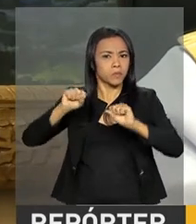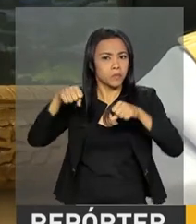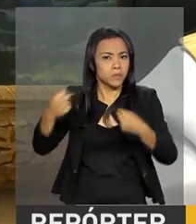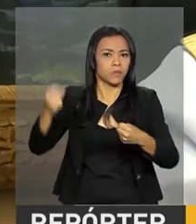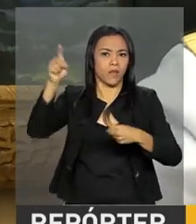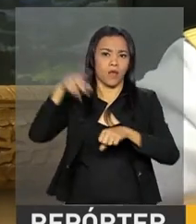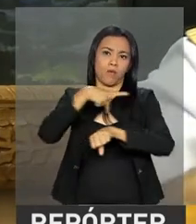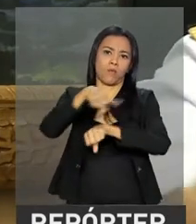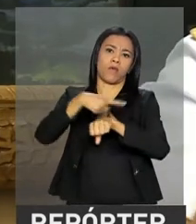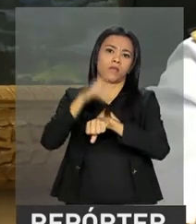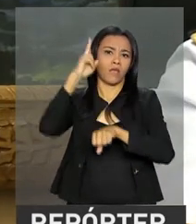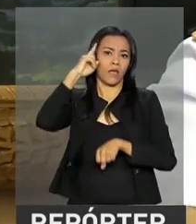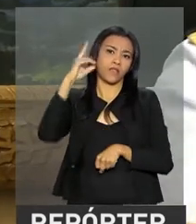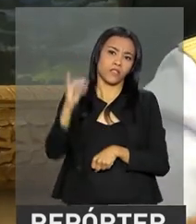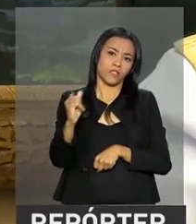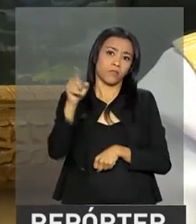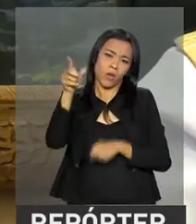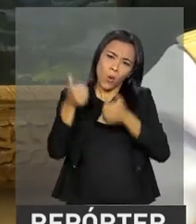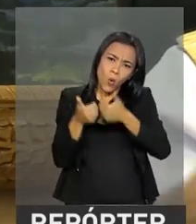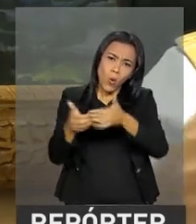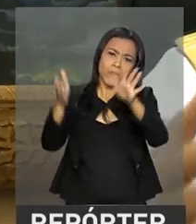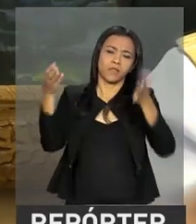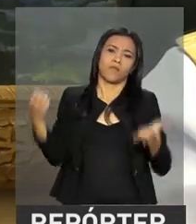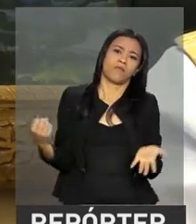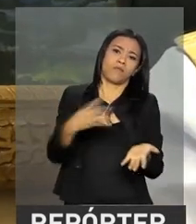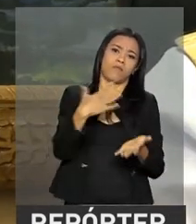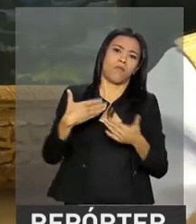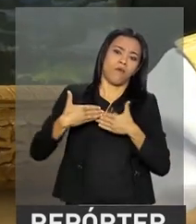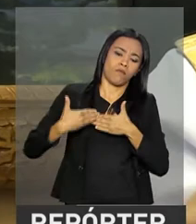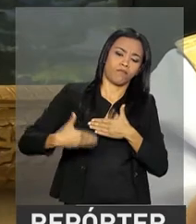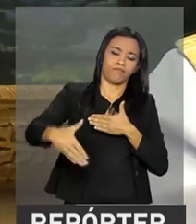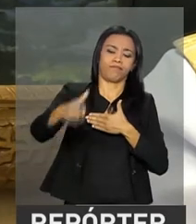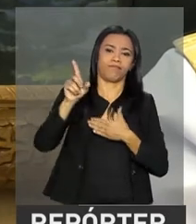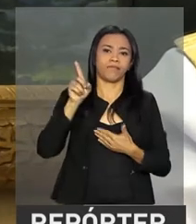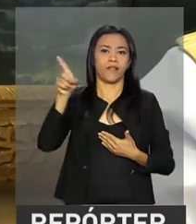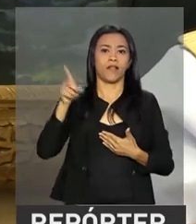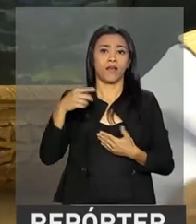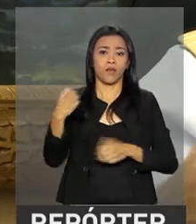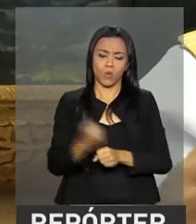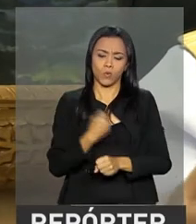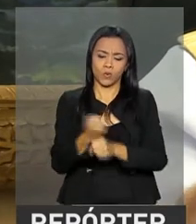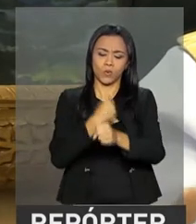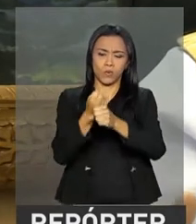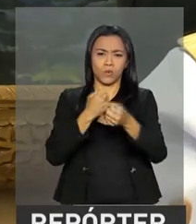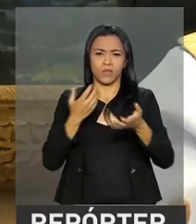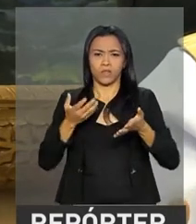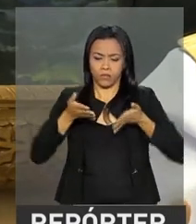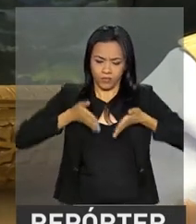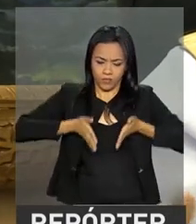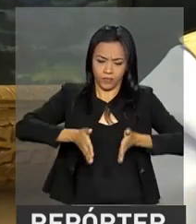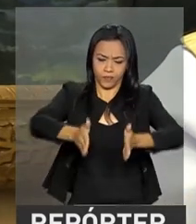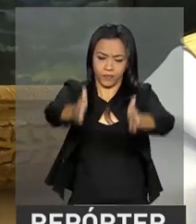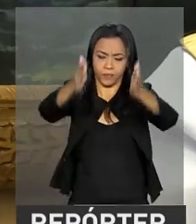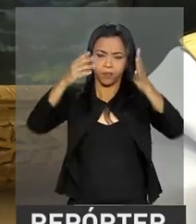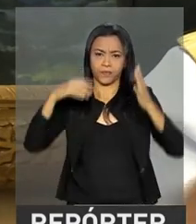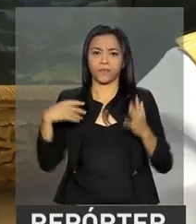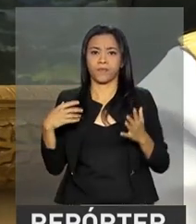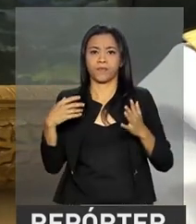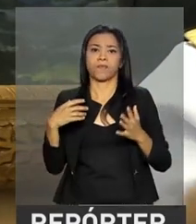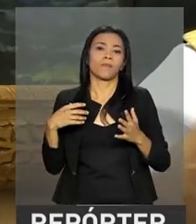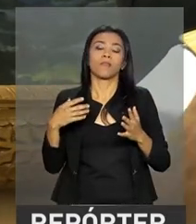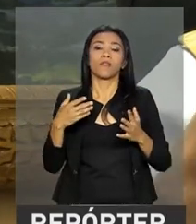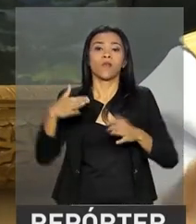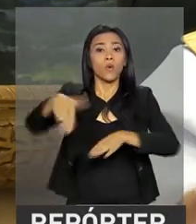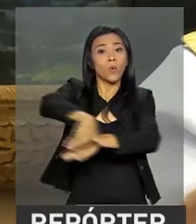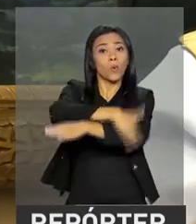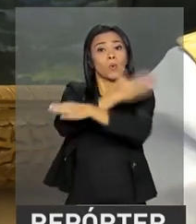começar uma nova vida como já diz obstruíram estradas substituirão ruas